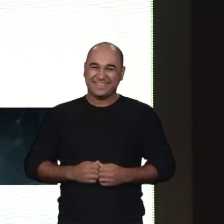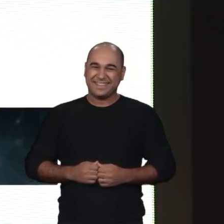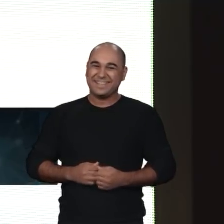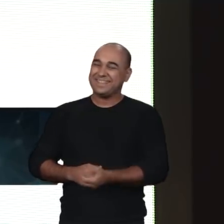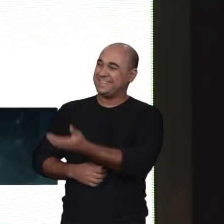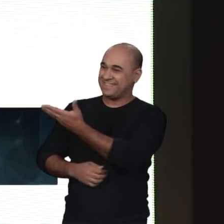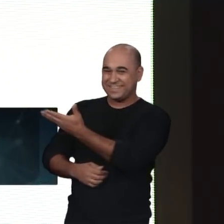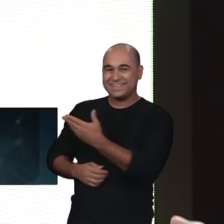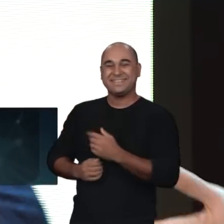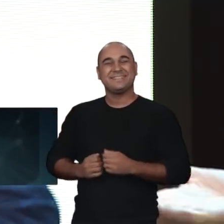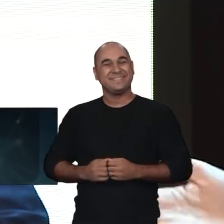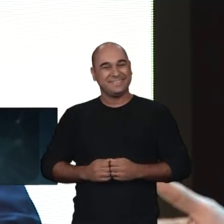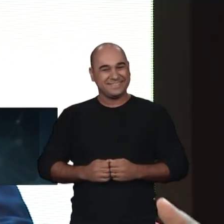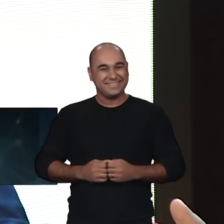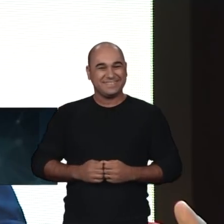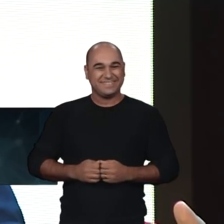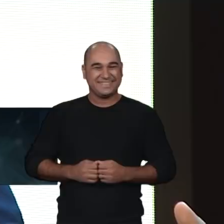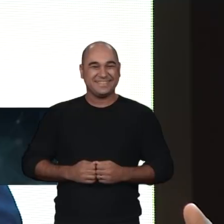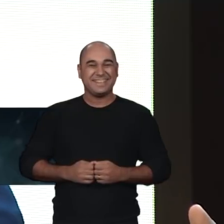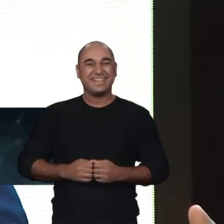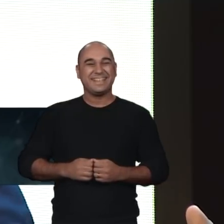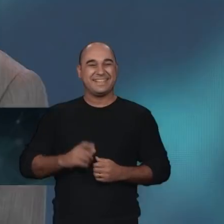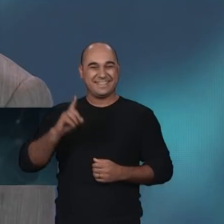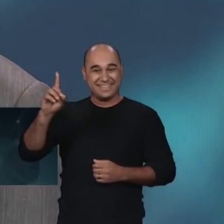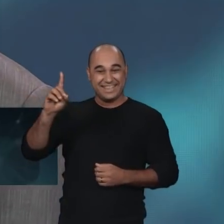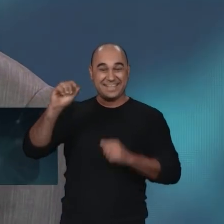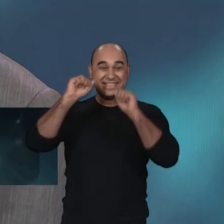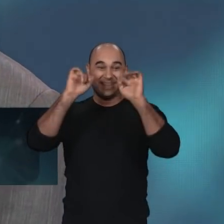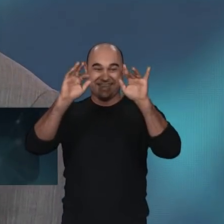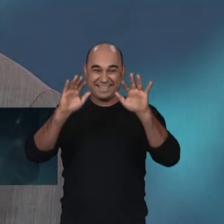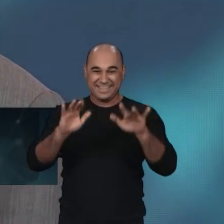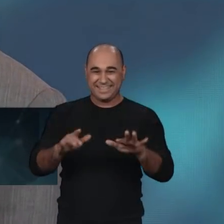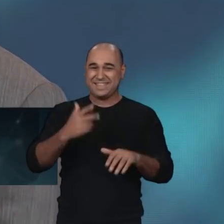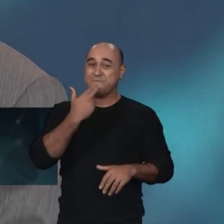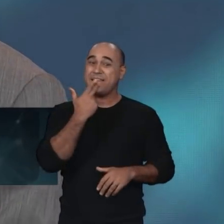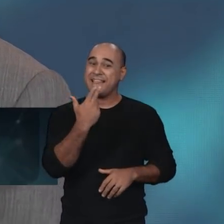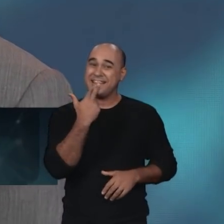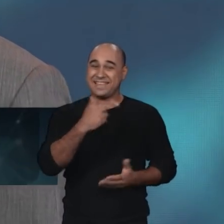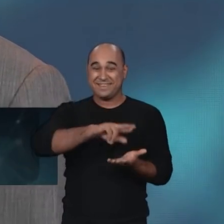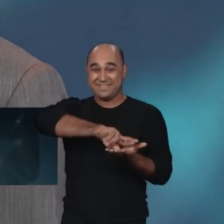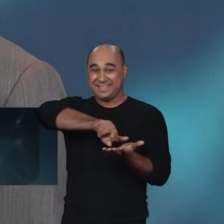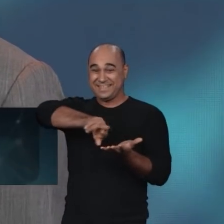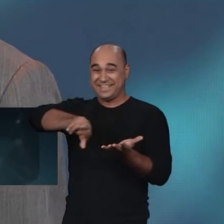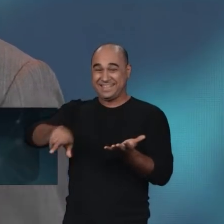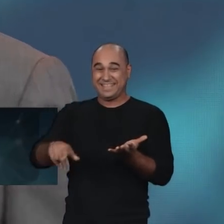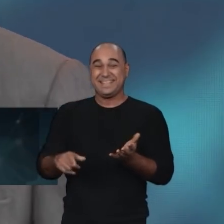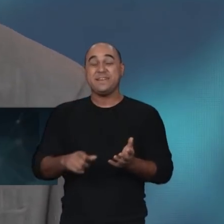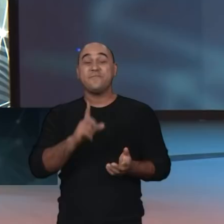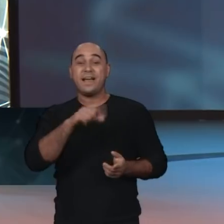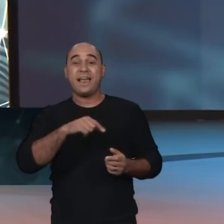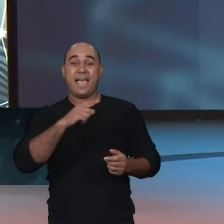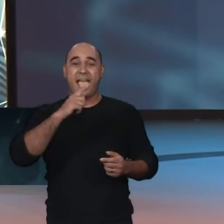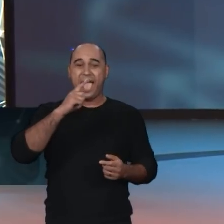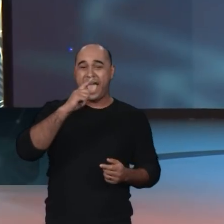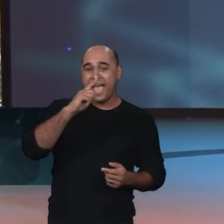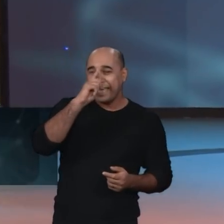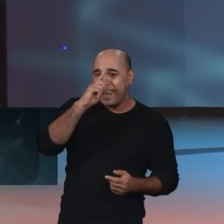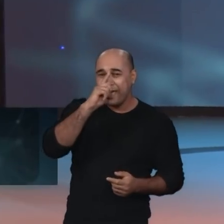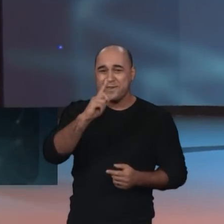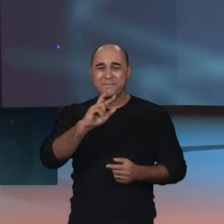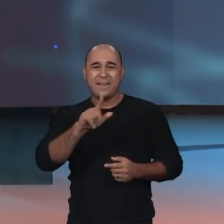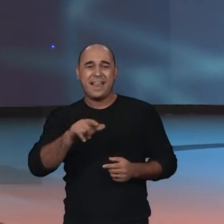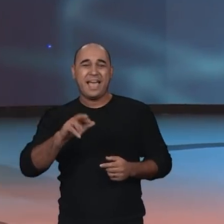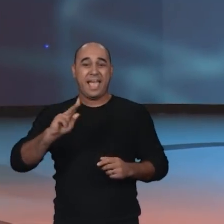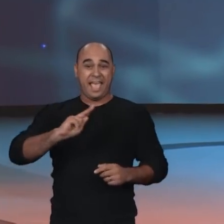fala português, fala espanhol, fala inglês, Mas fala quem hebraico sabe- e fala Nossa, a língua tá brasileira de muito sinais. Mas humilhação aqui, né? quem